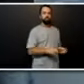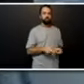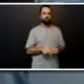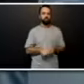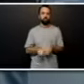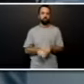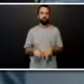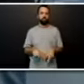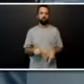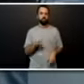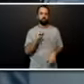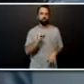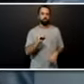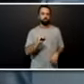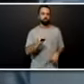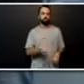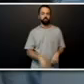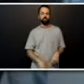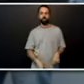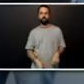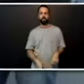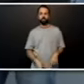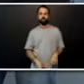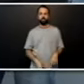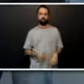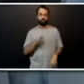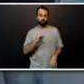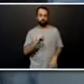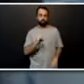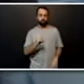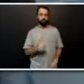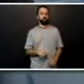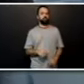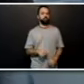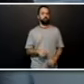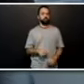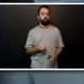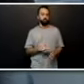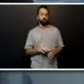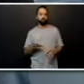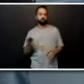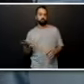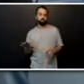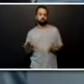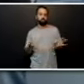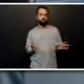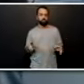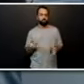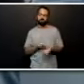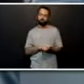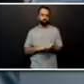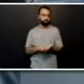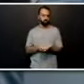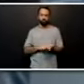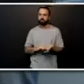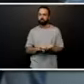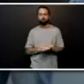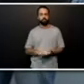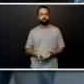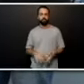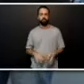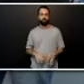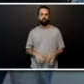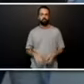também o zero. O zero não é nem positivo, nem negativo.